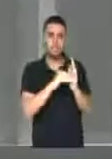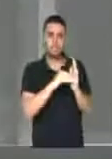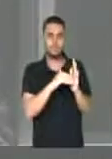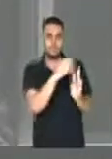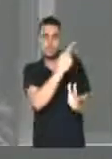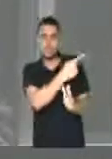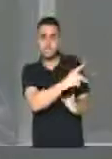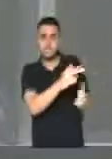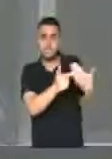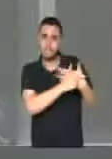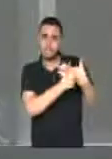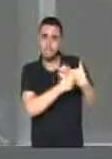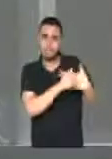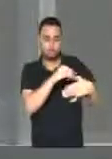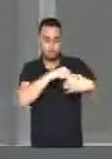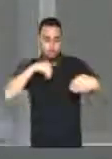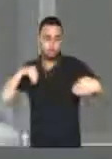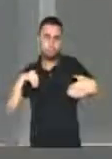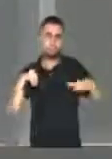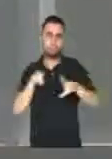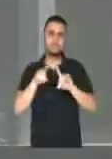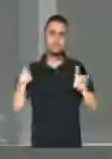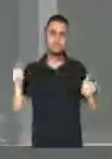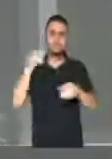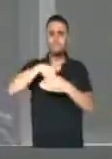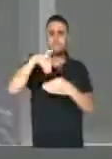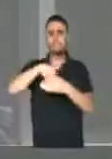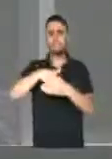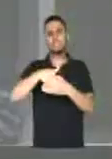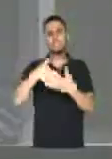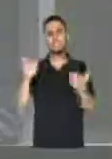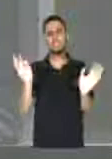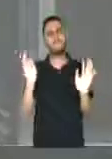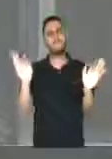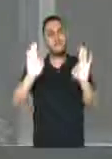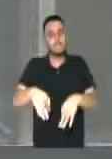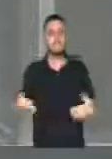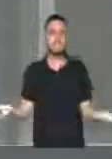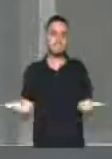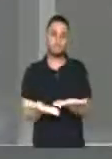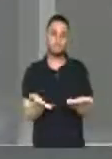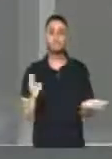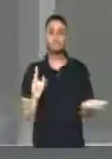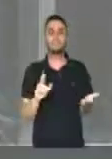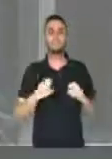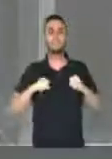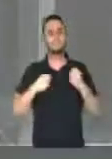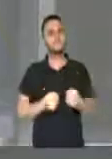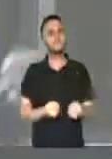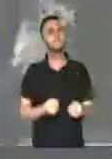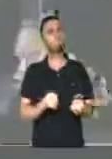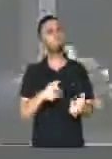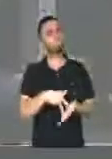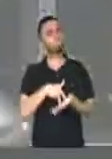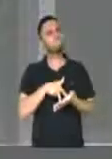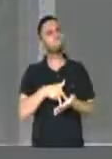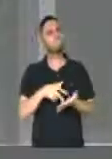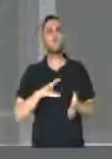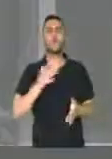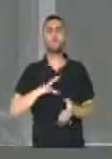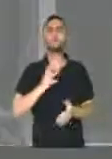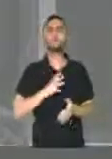revisor. Na votação terminativa no dia de hoje, a posição corajosa das senadoras, que ocuparam a